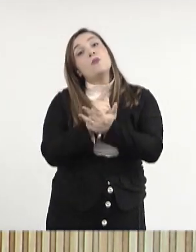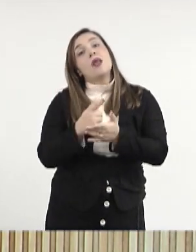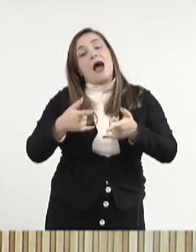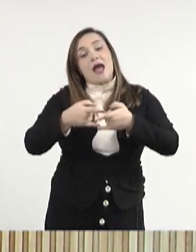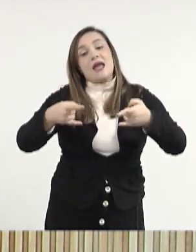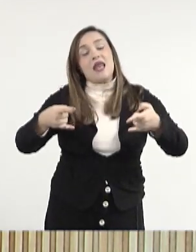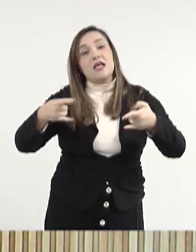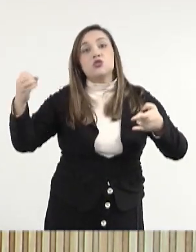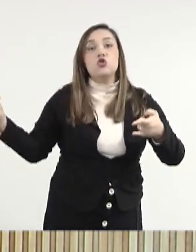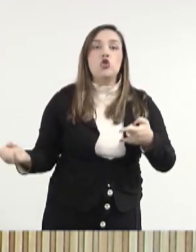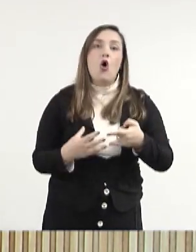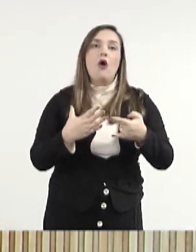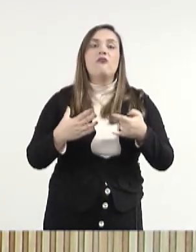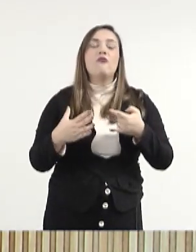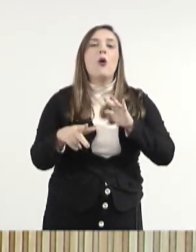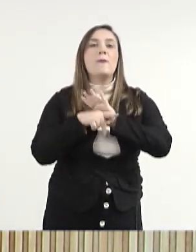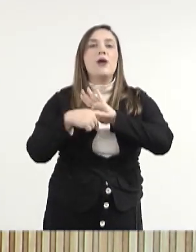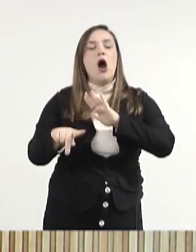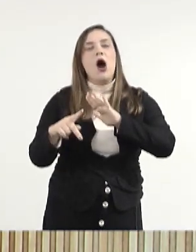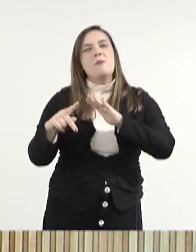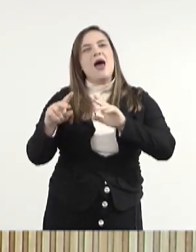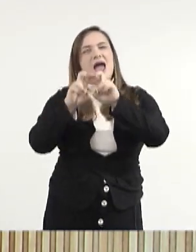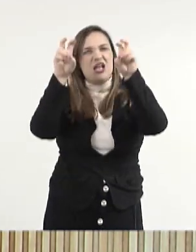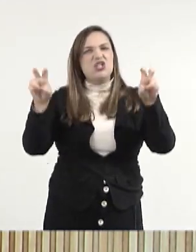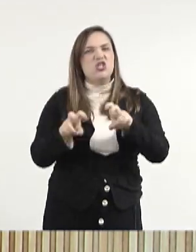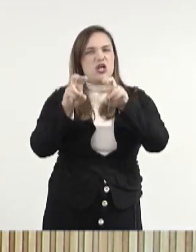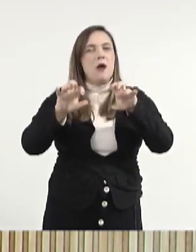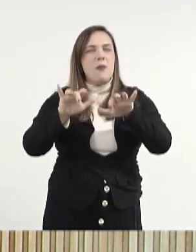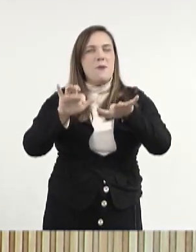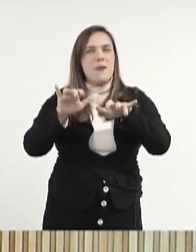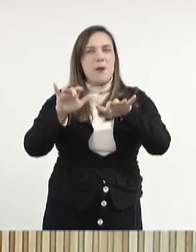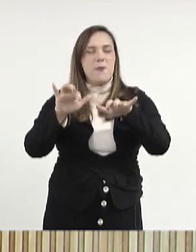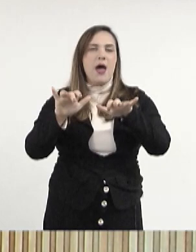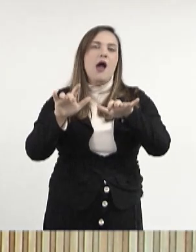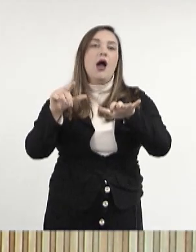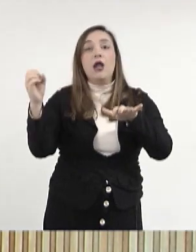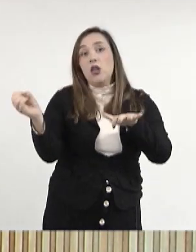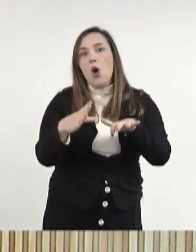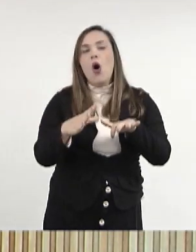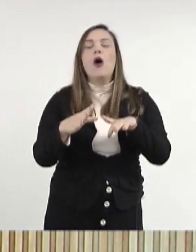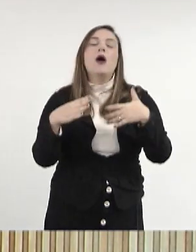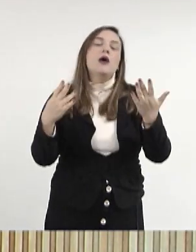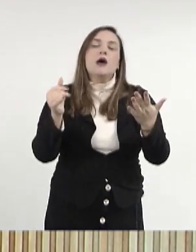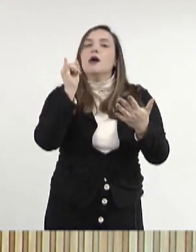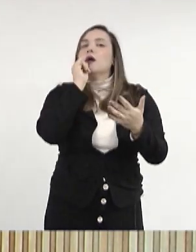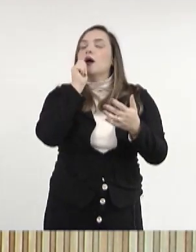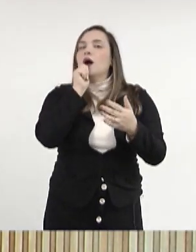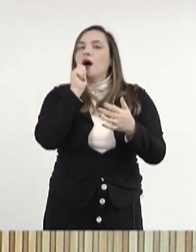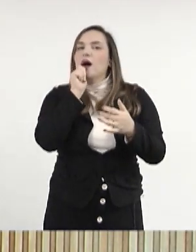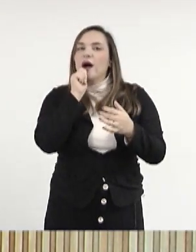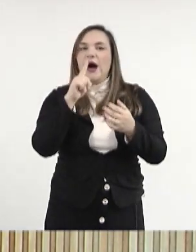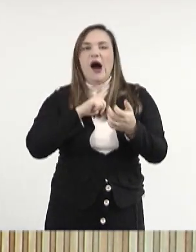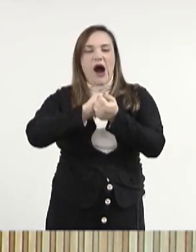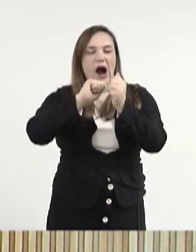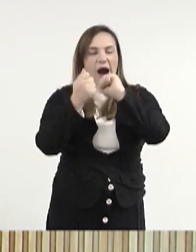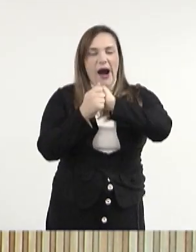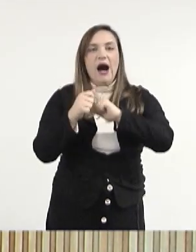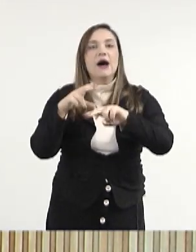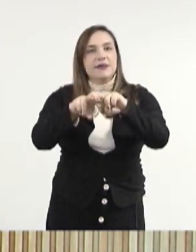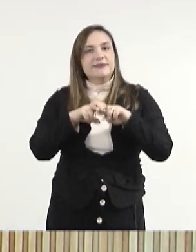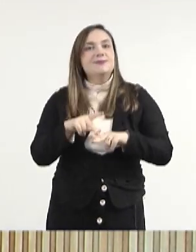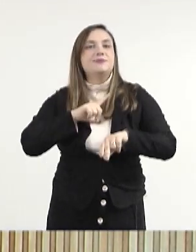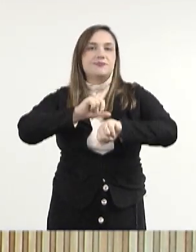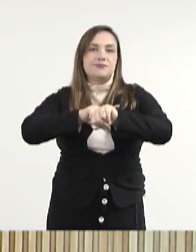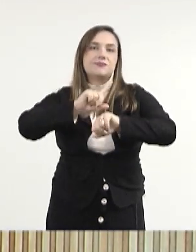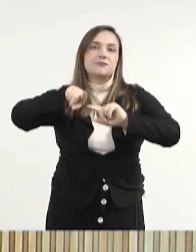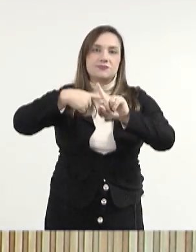modelo prevê. Então, como está nessa fase ainda, prorrogação aprovada pelos deputados, matéria também vai para a sanção. Próximo